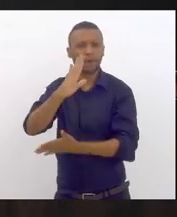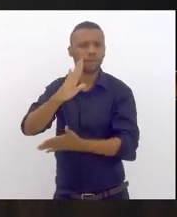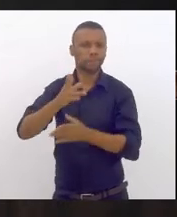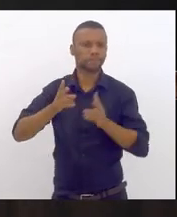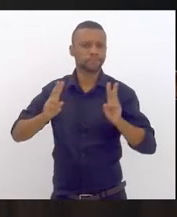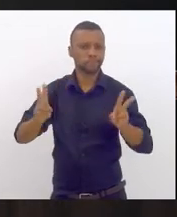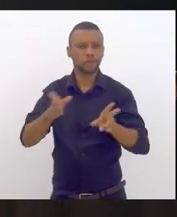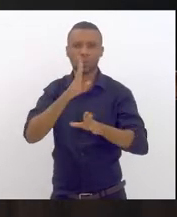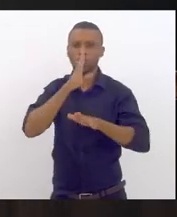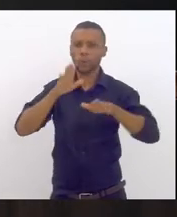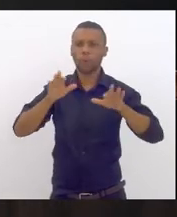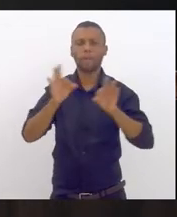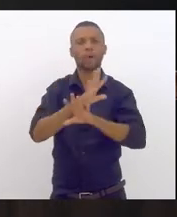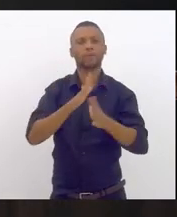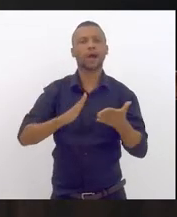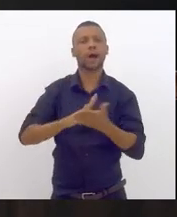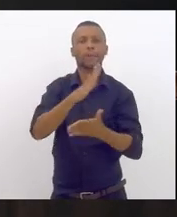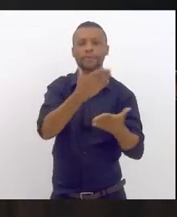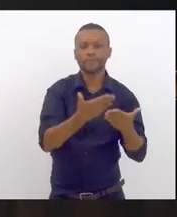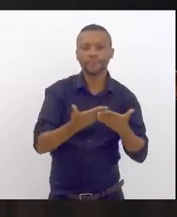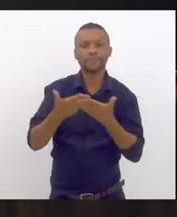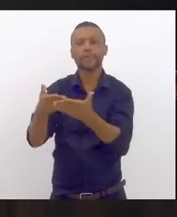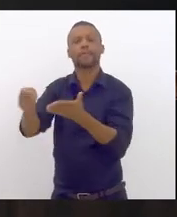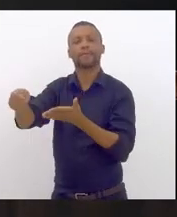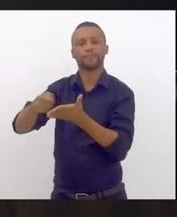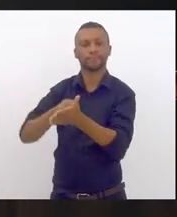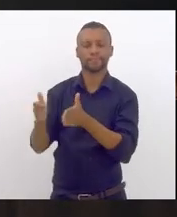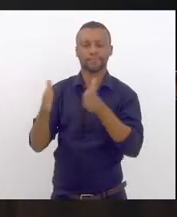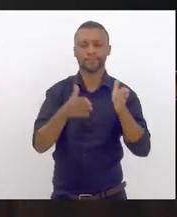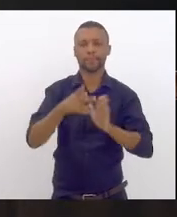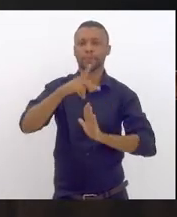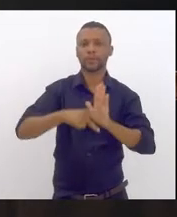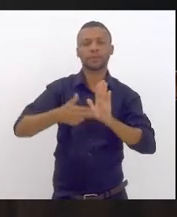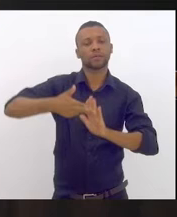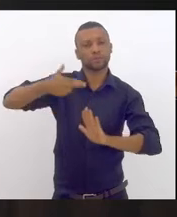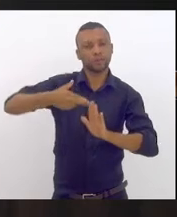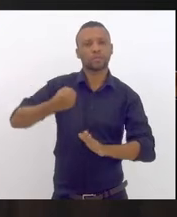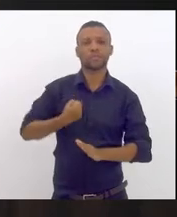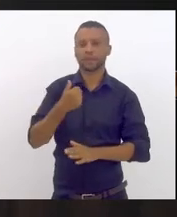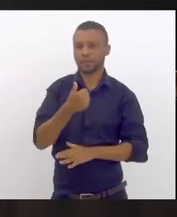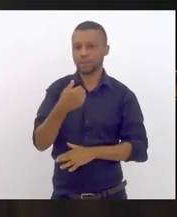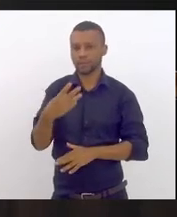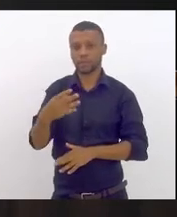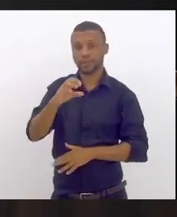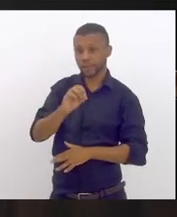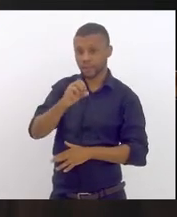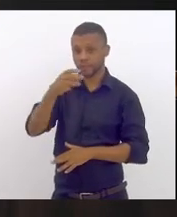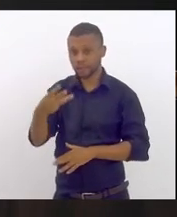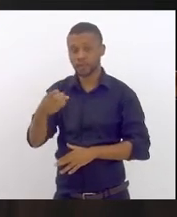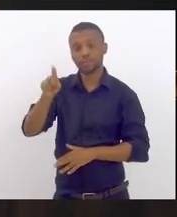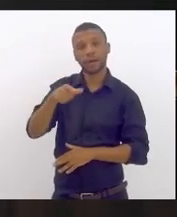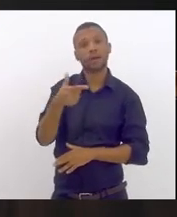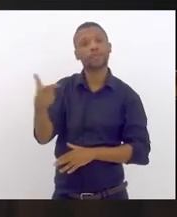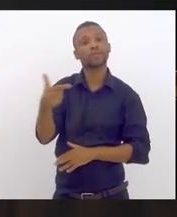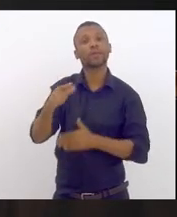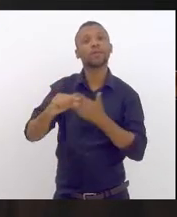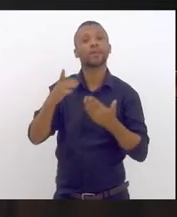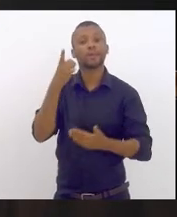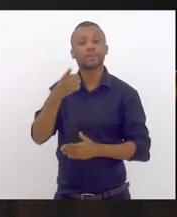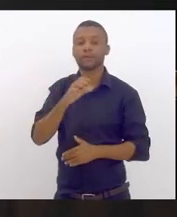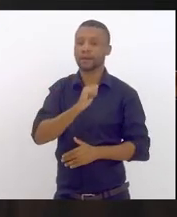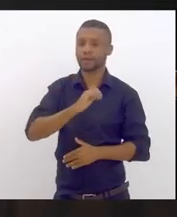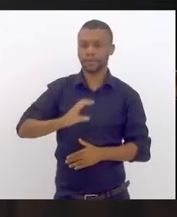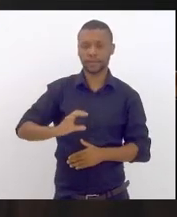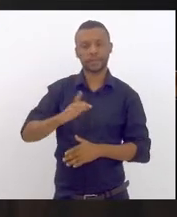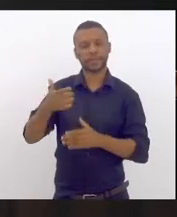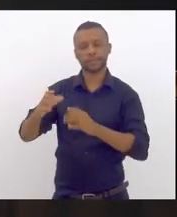estão. Aprovado, vai à promulgação. Projeto de resolução número 1403, de 22, de autoria do deputado André